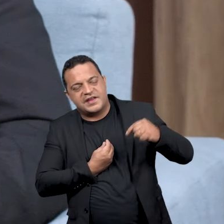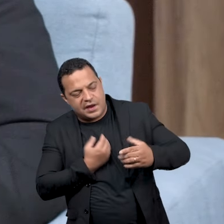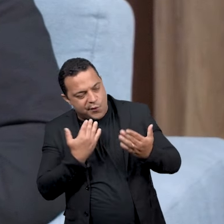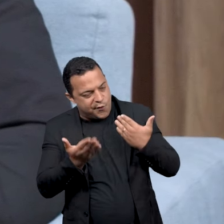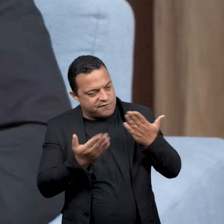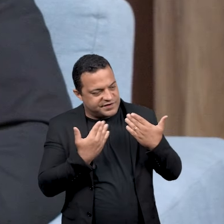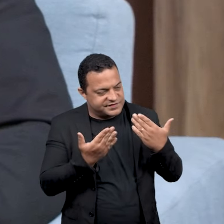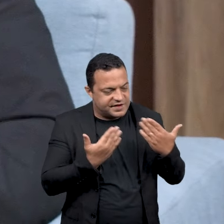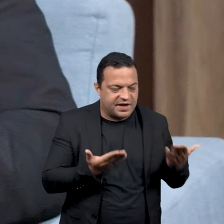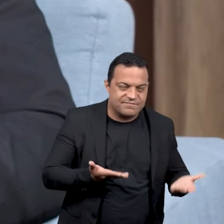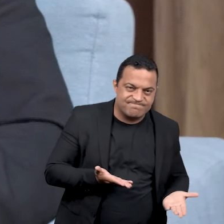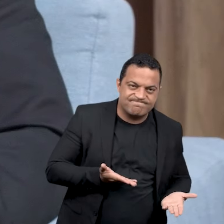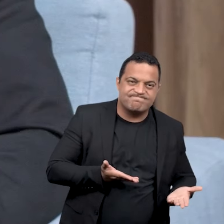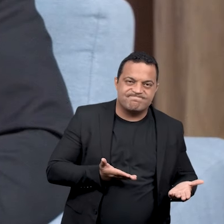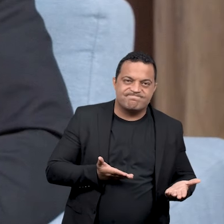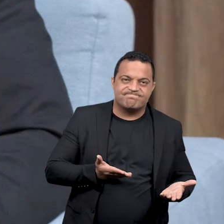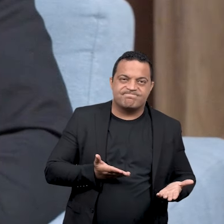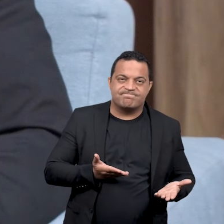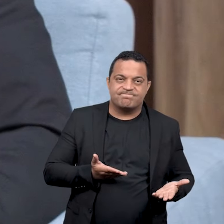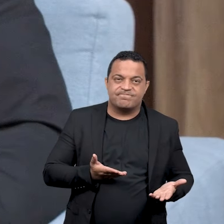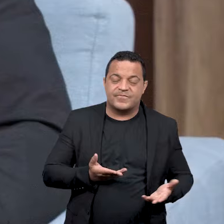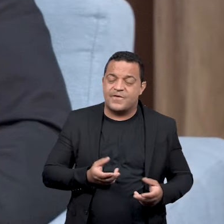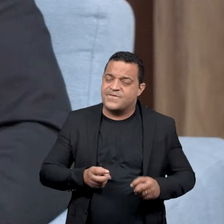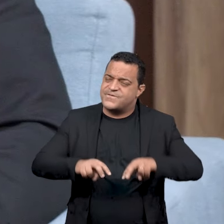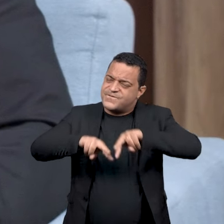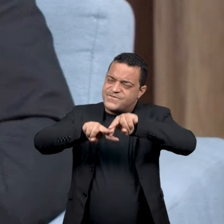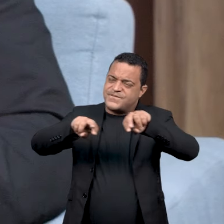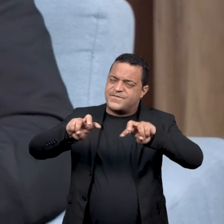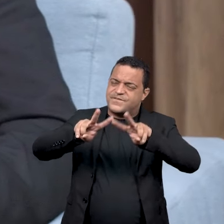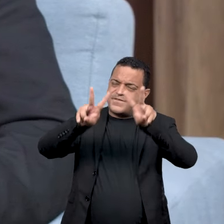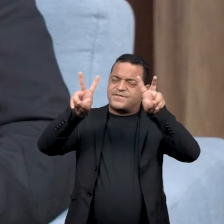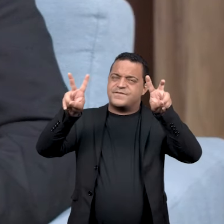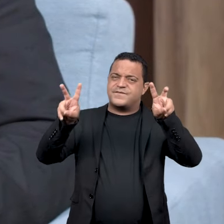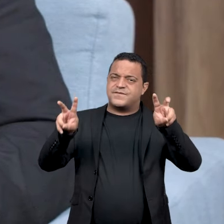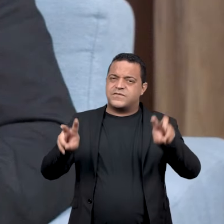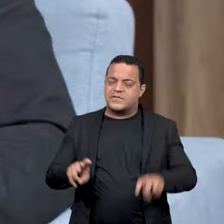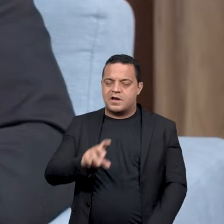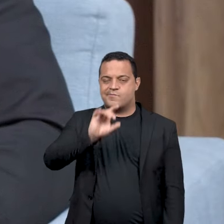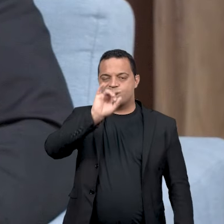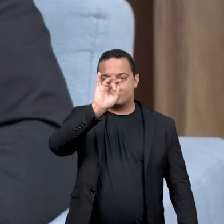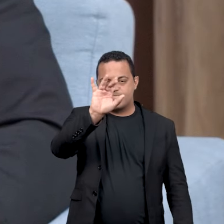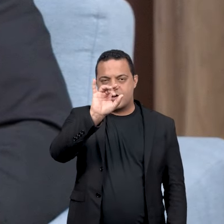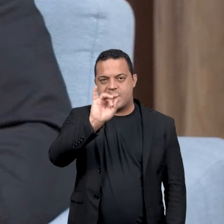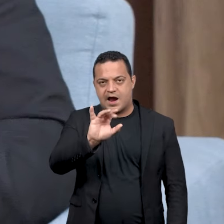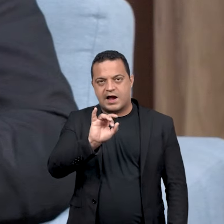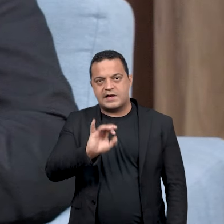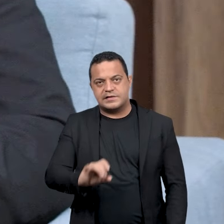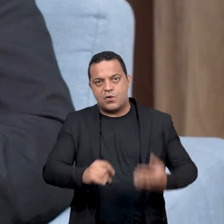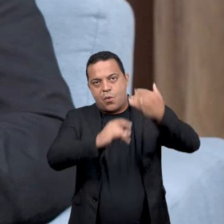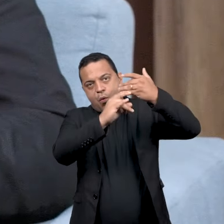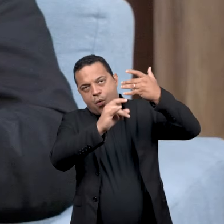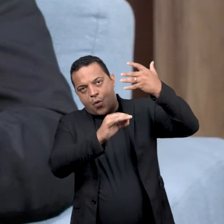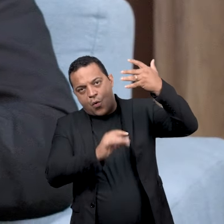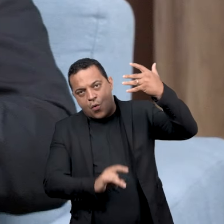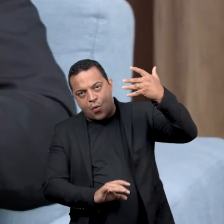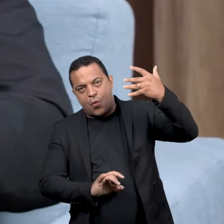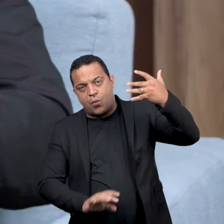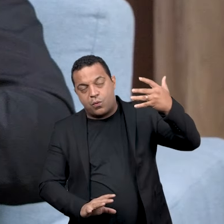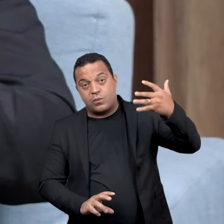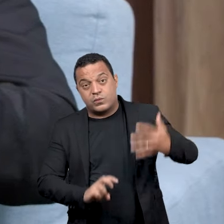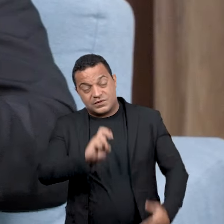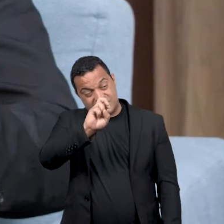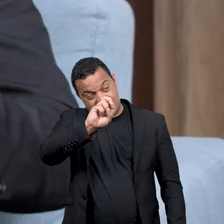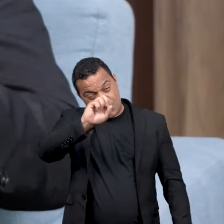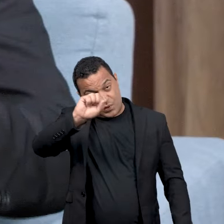passaram por aqui, conversando conosco, e vários temas, na verdade. E em cada um deles, e em todos